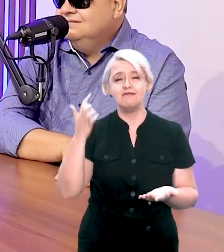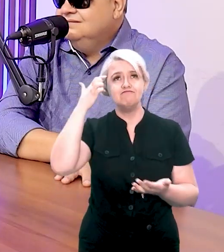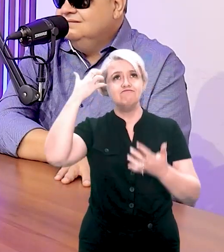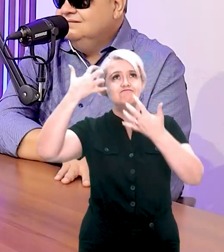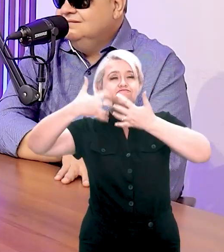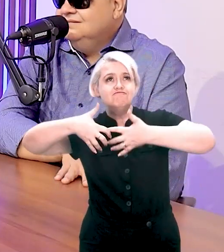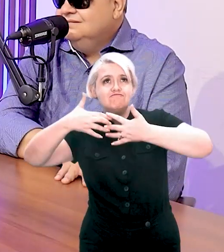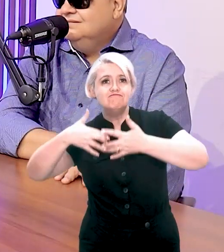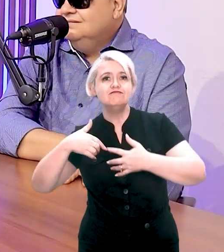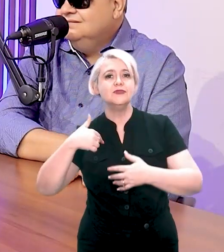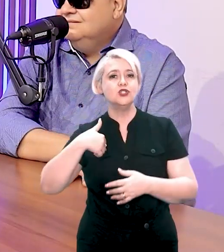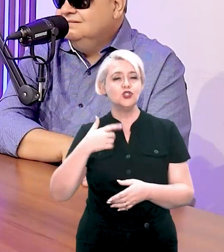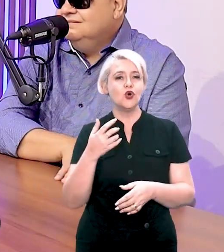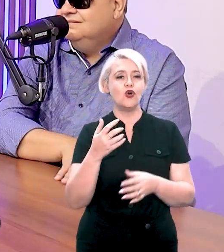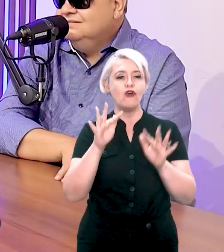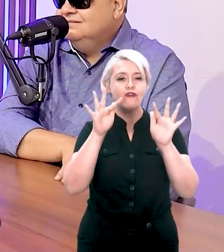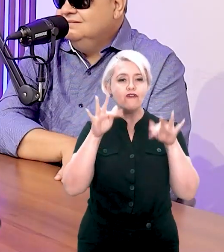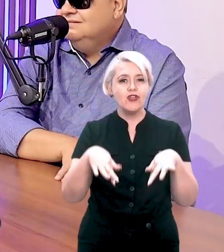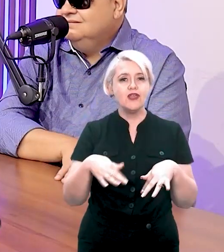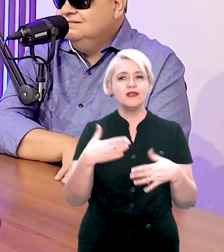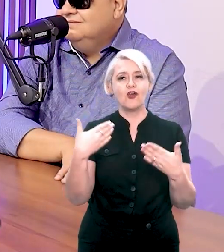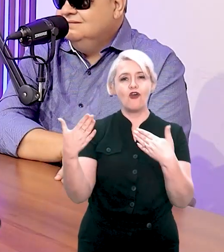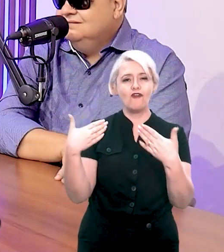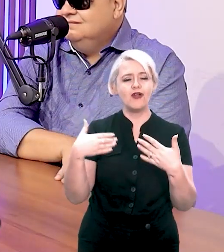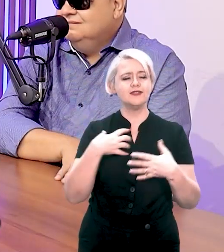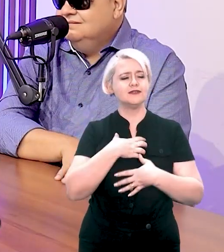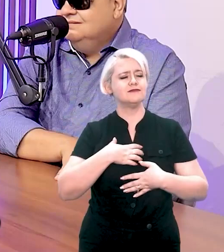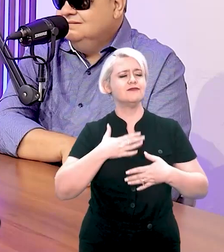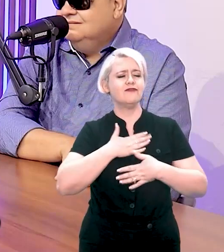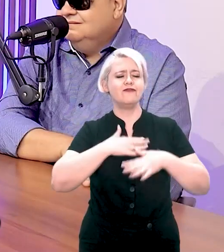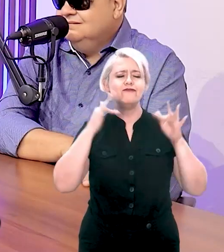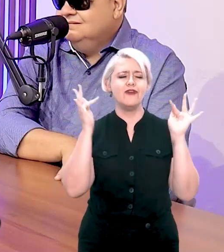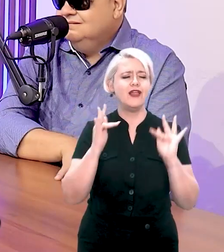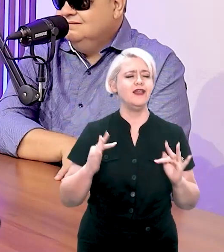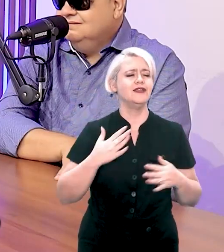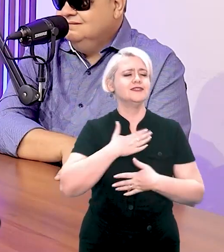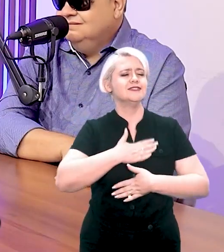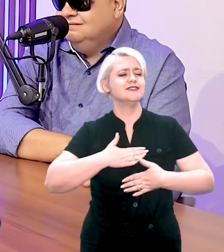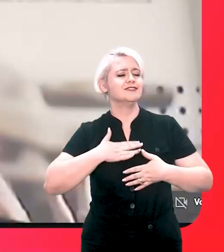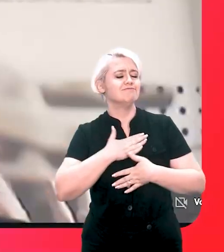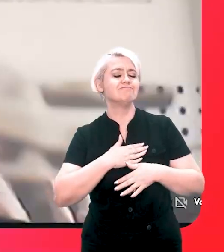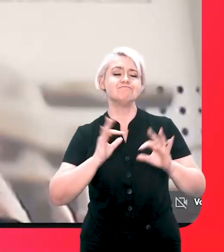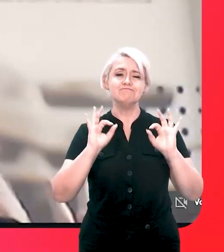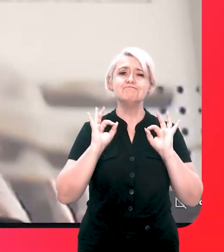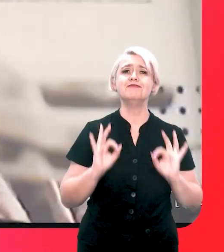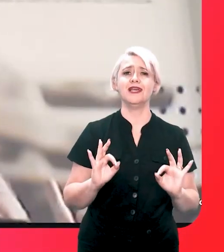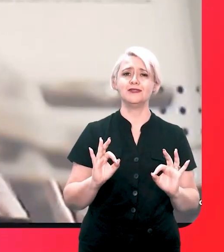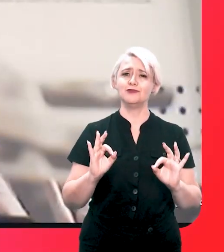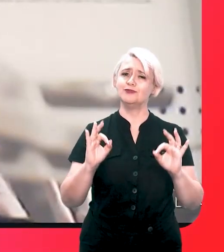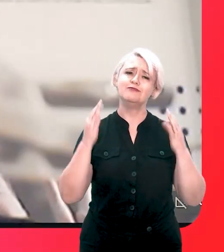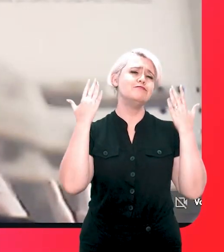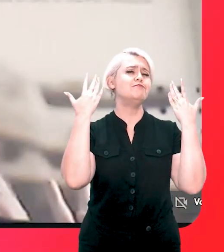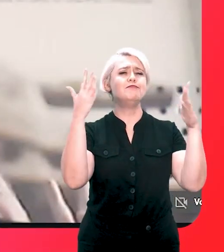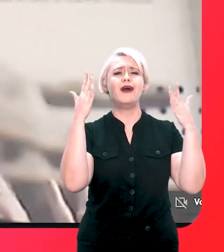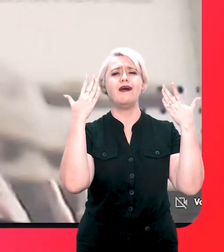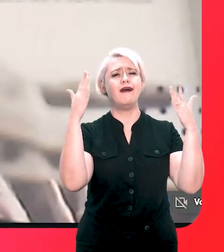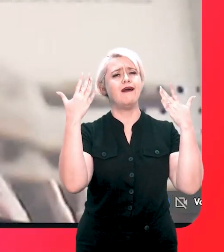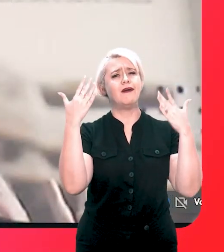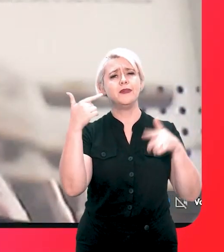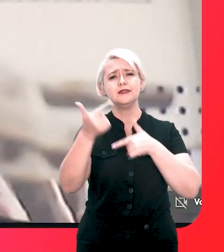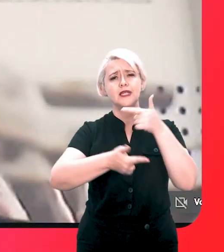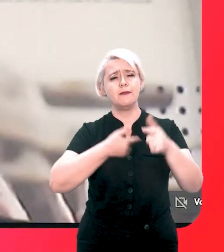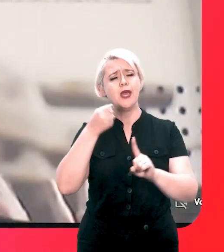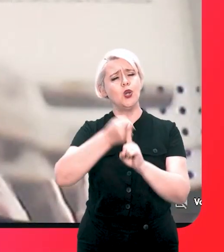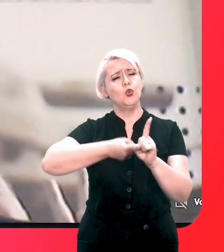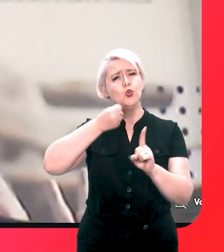estou terminando aqui contigo muito feliz, muito satisfeito mesmo, muito realizado, e parabéns pelo teu trabalho, também